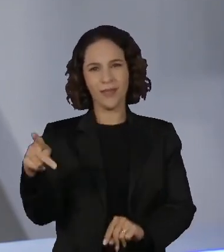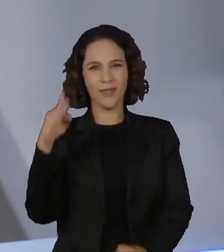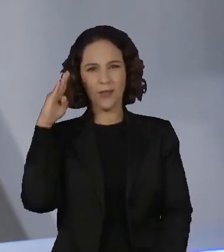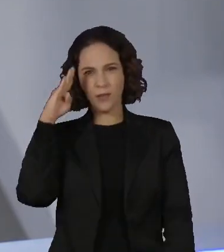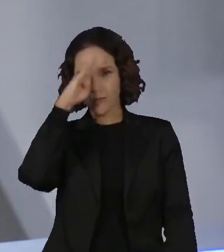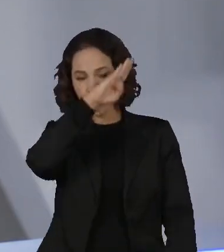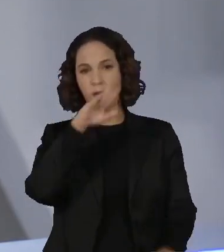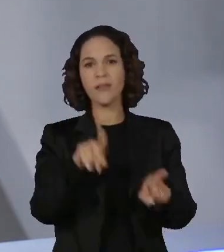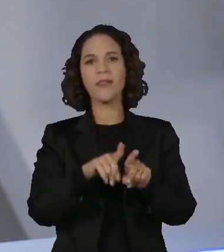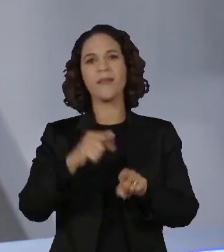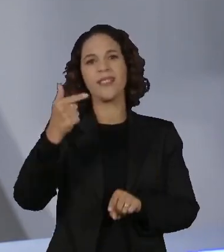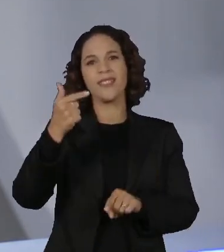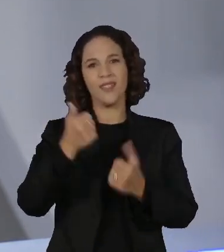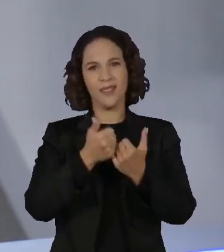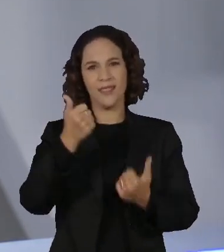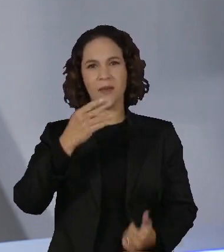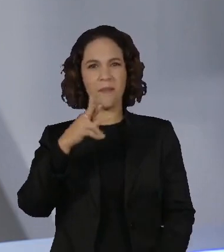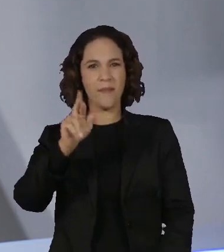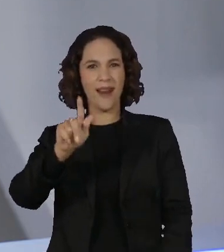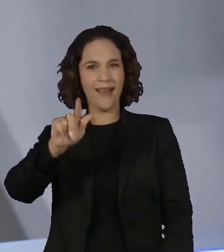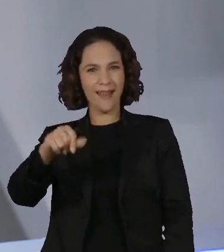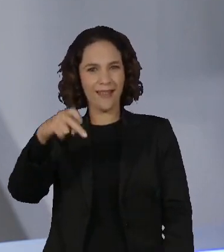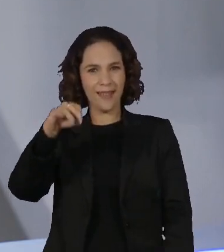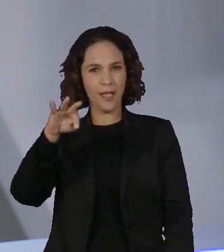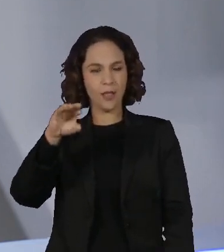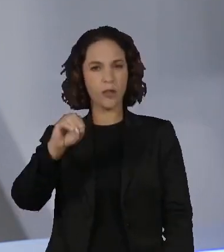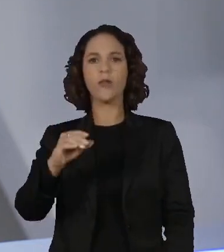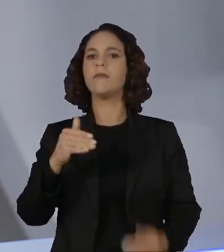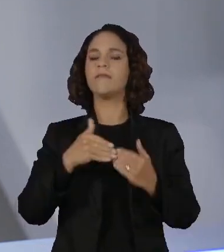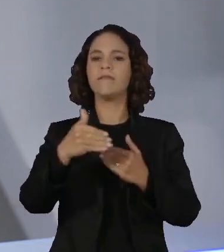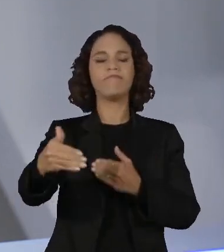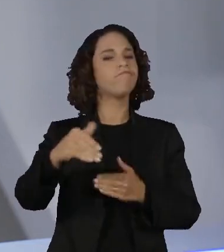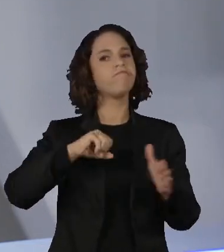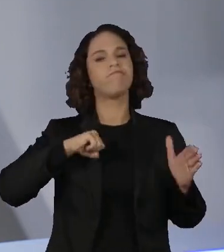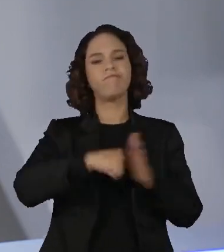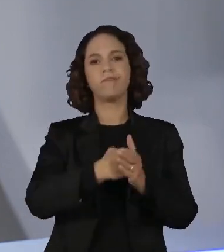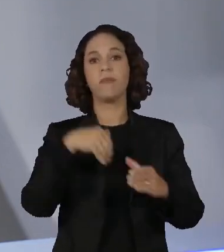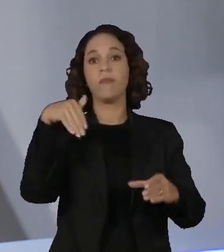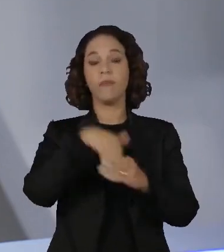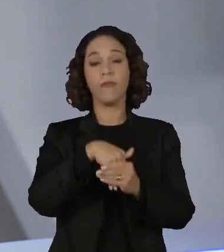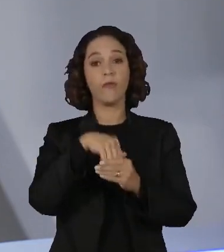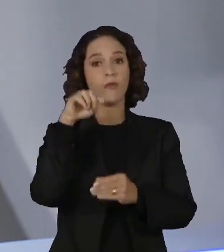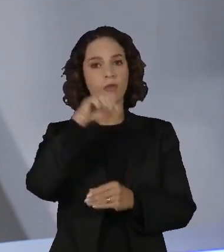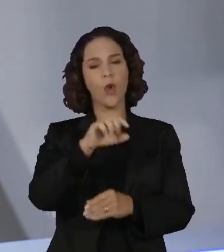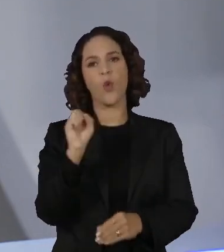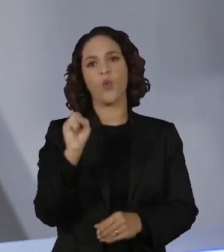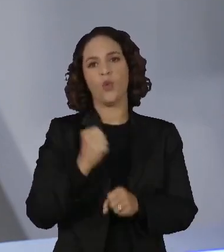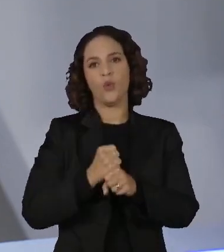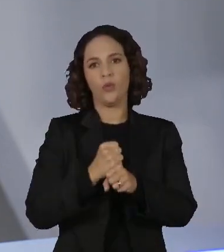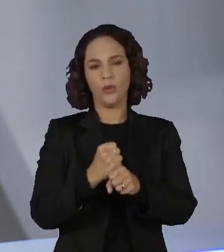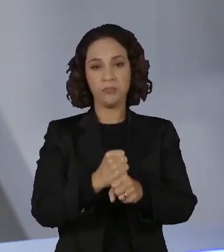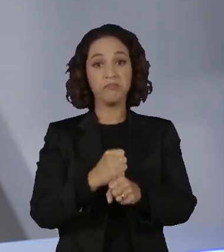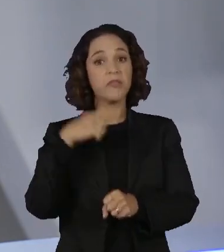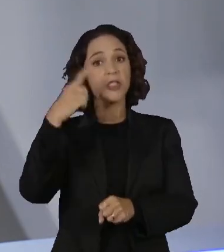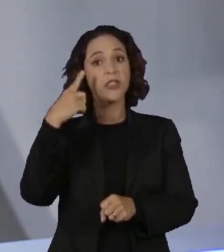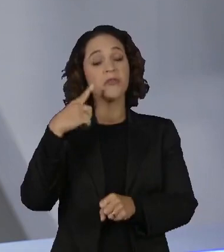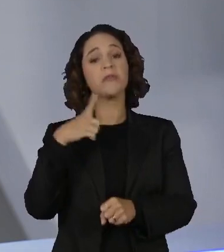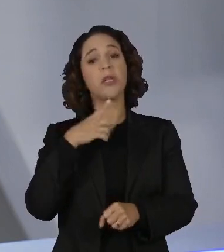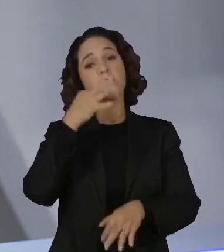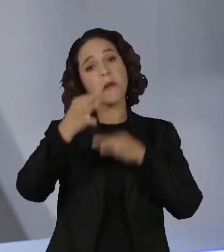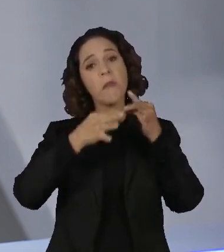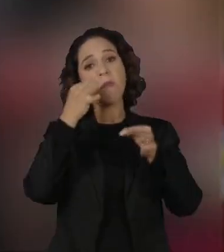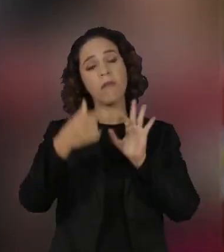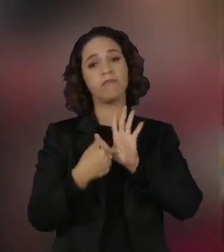bolsonaro e o candidato a vice Walter Braga Neto inelegíveis por até 8 anos os advogados apresentaram os argumentos